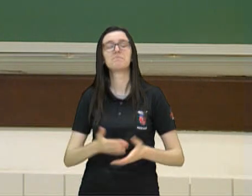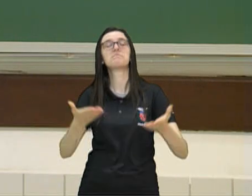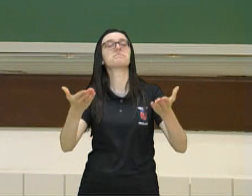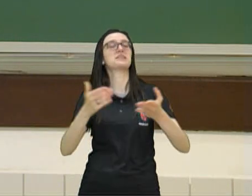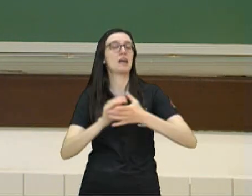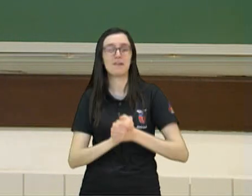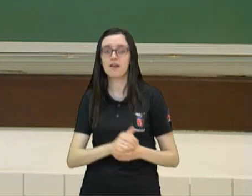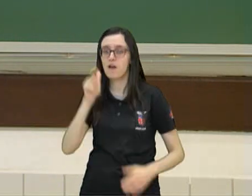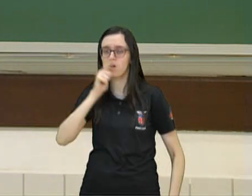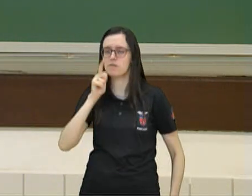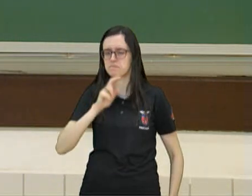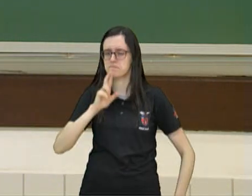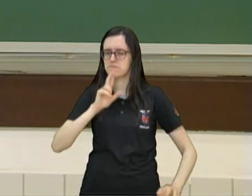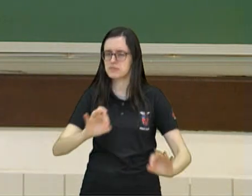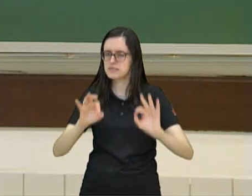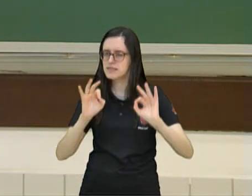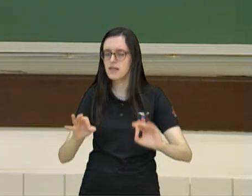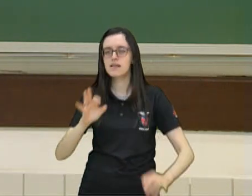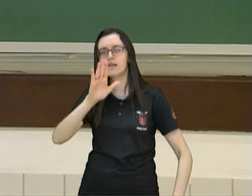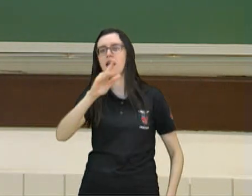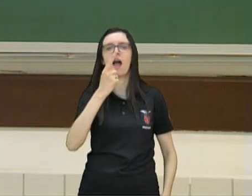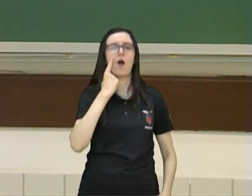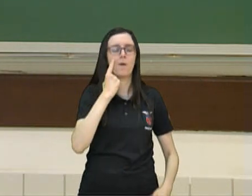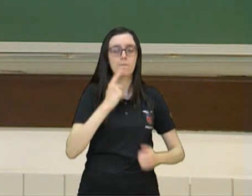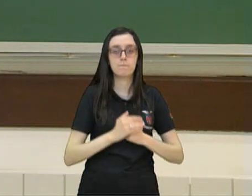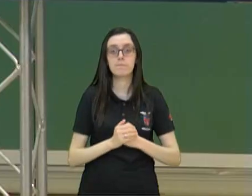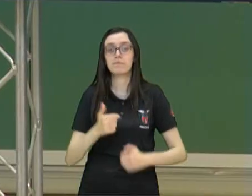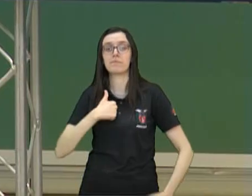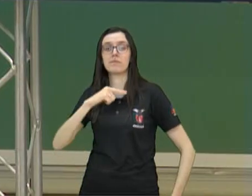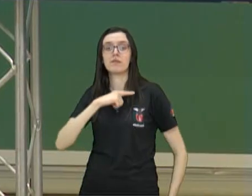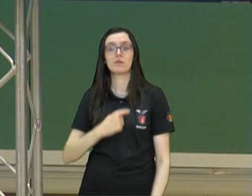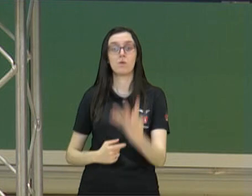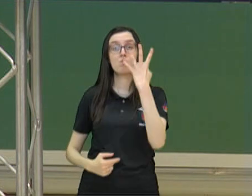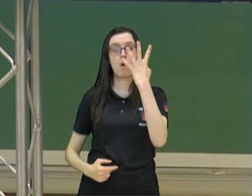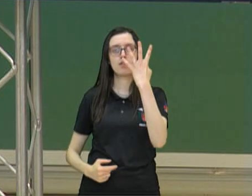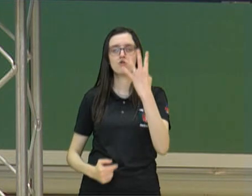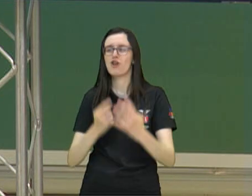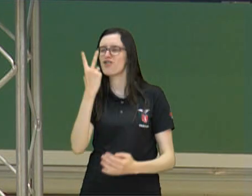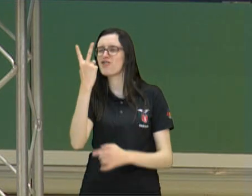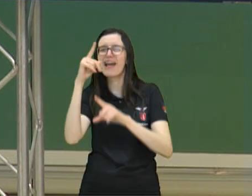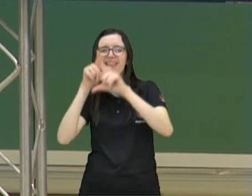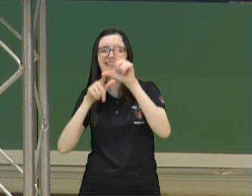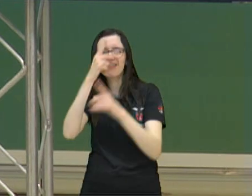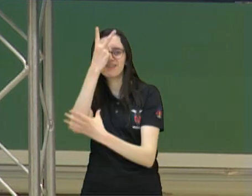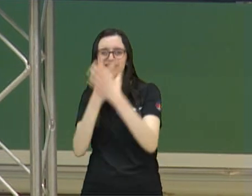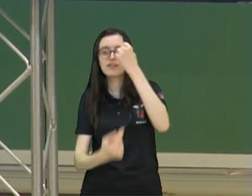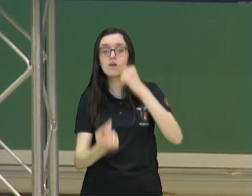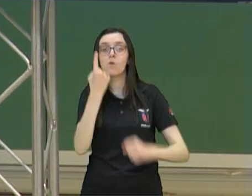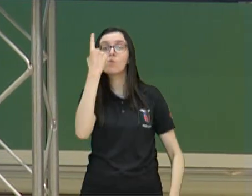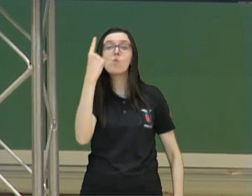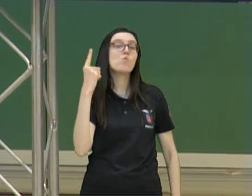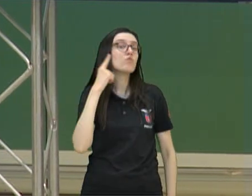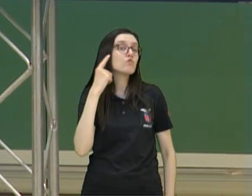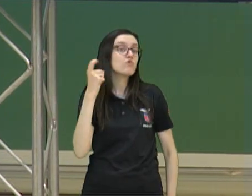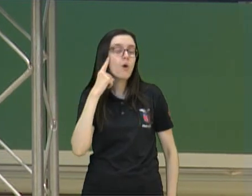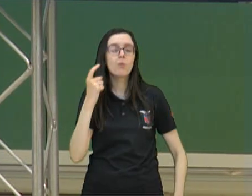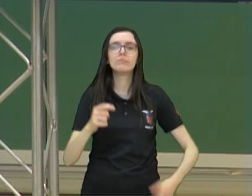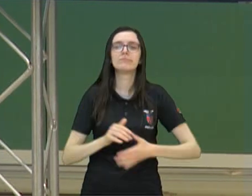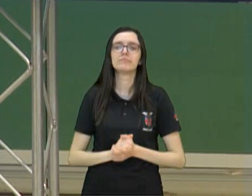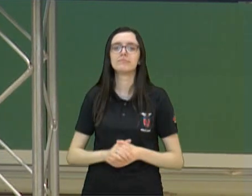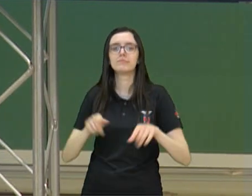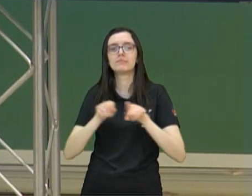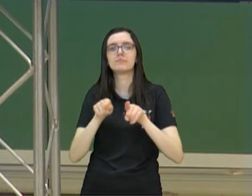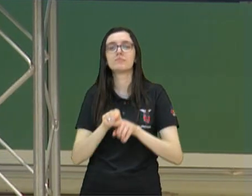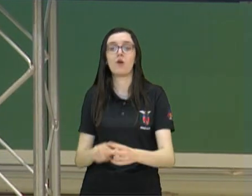Então, chegaram ao resultado? Vamos dar uma olhadinha? Eu tenho 4 dígrafos, ou seja, eu tenho 2 letras com um único som